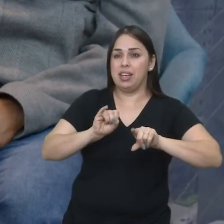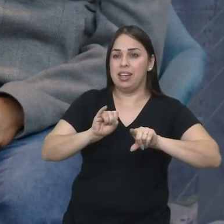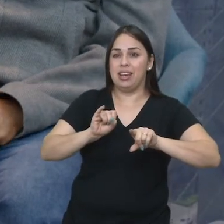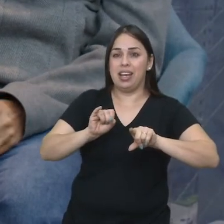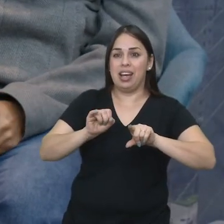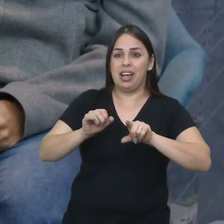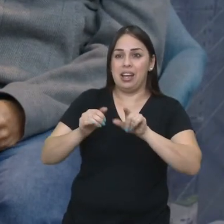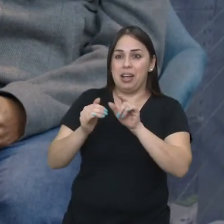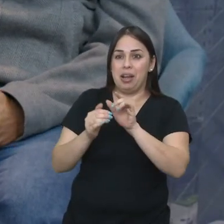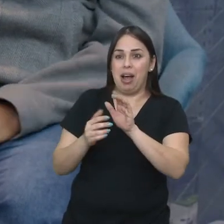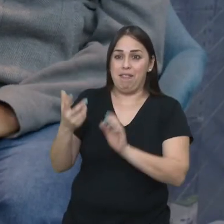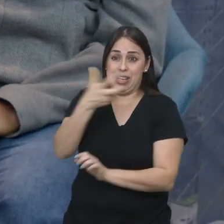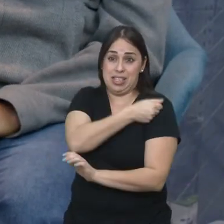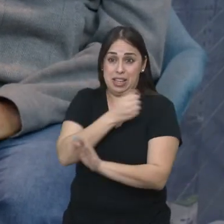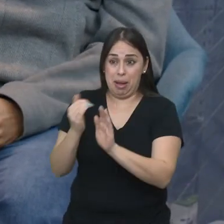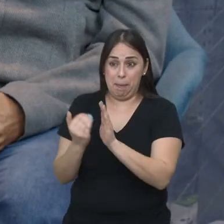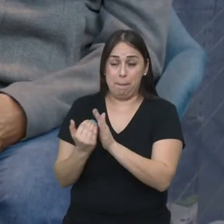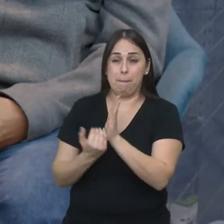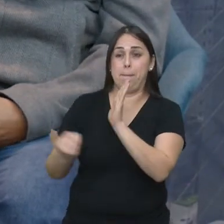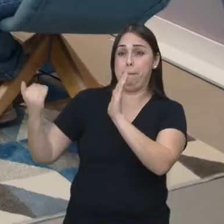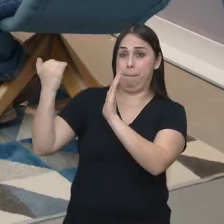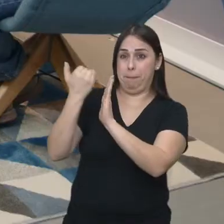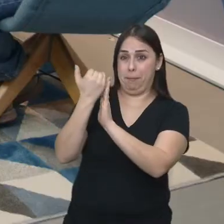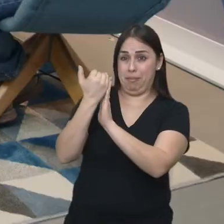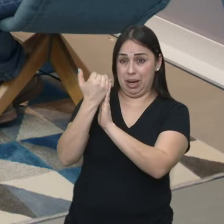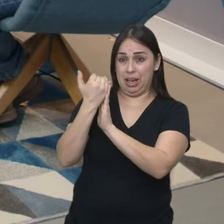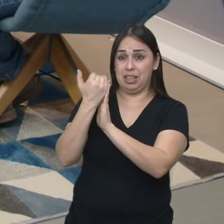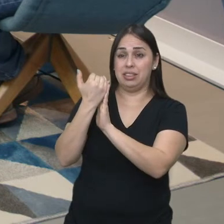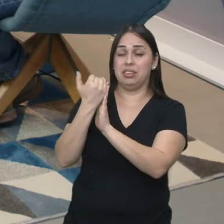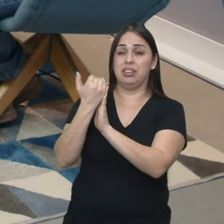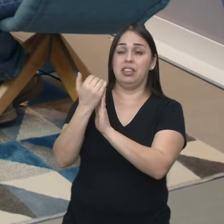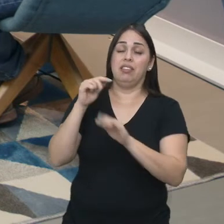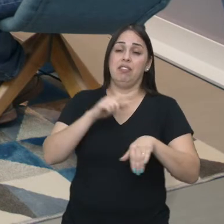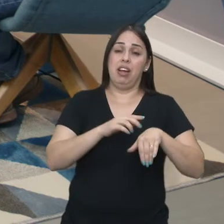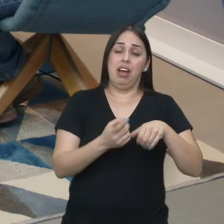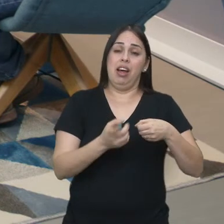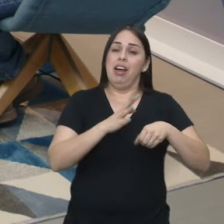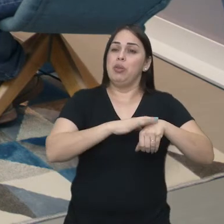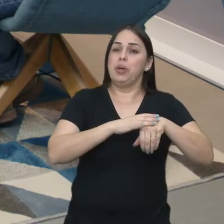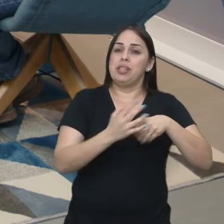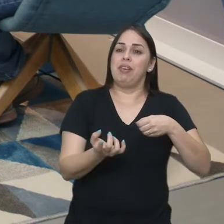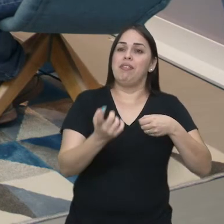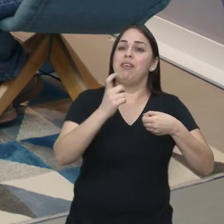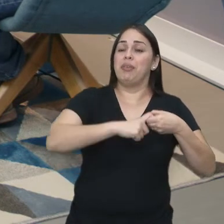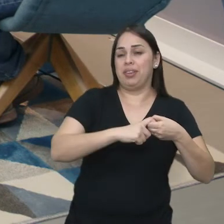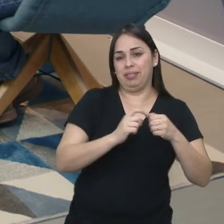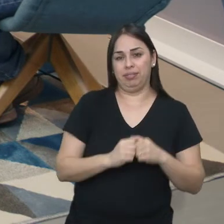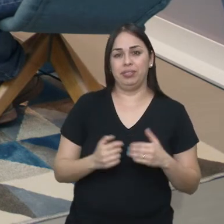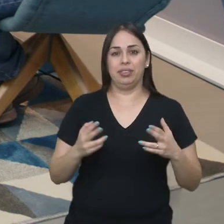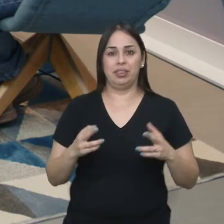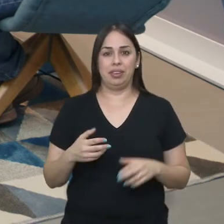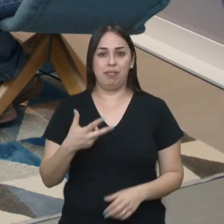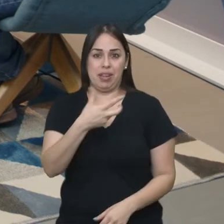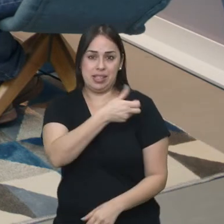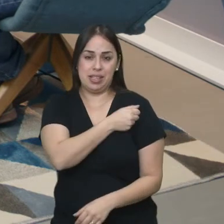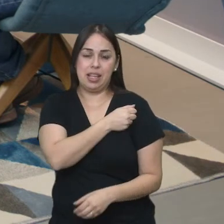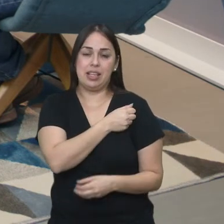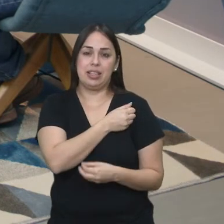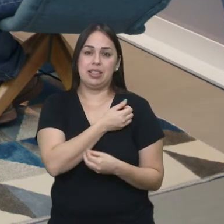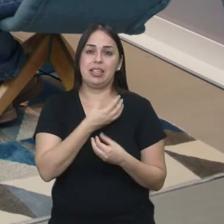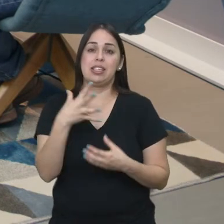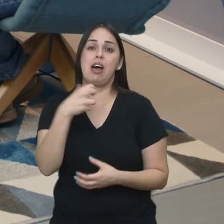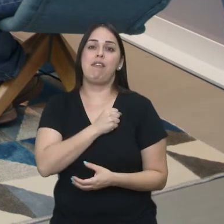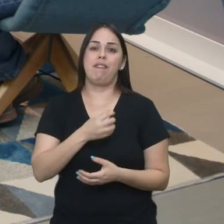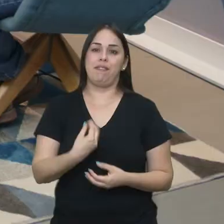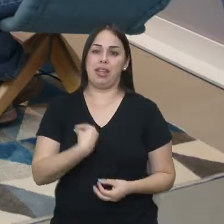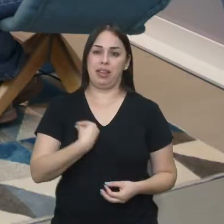cobertura vacinal, nós vamos ter problema mais para frente. Sim, um retrocesso, não é isso? Vacinas salvam vidas, né? É importante a gente reforçar